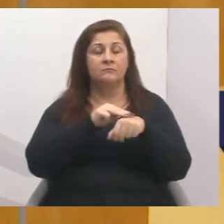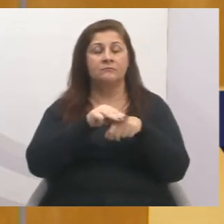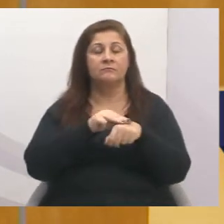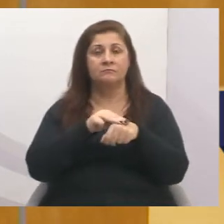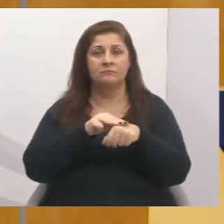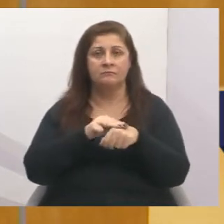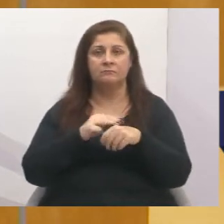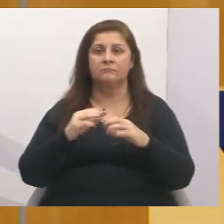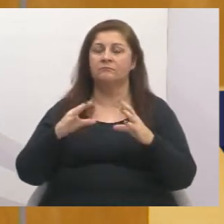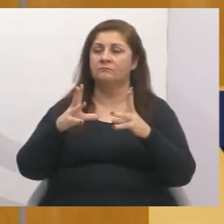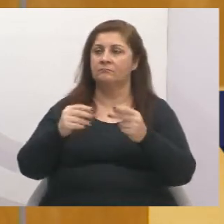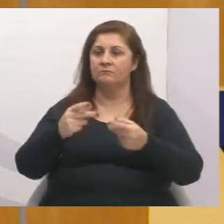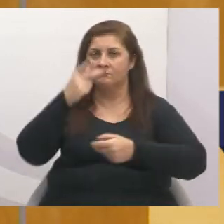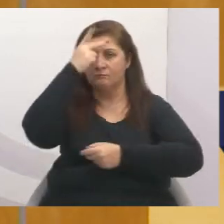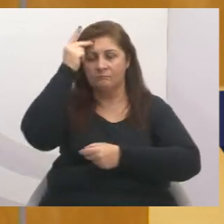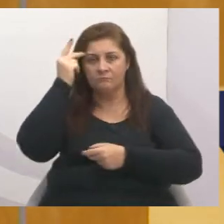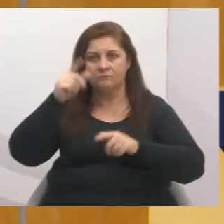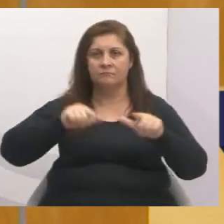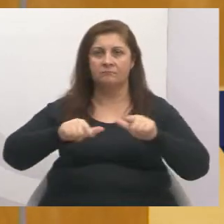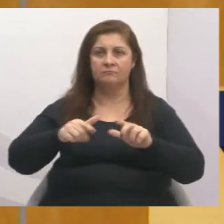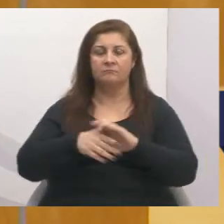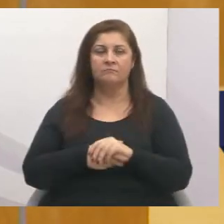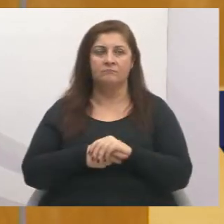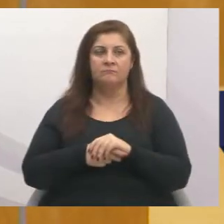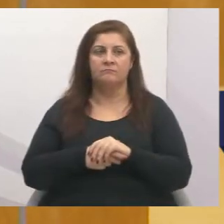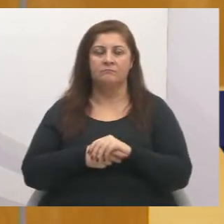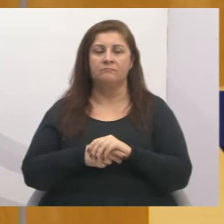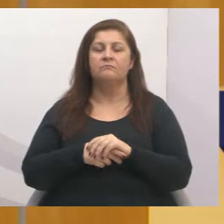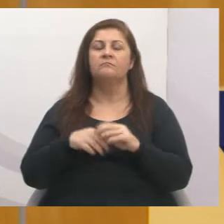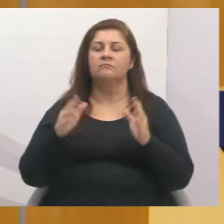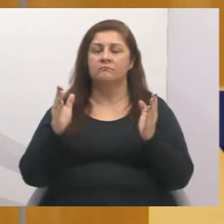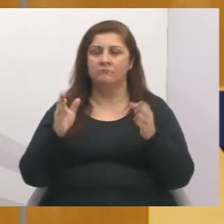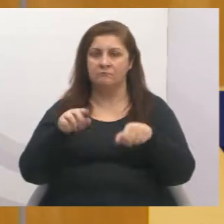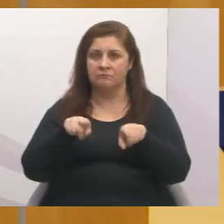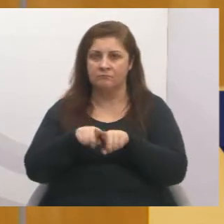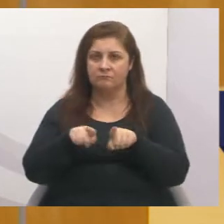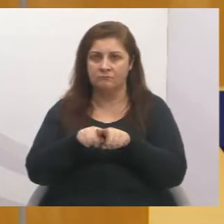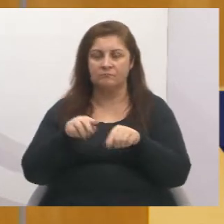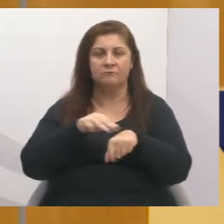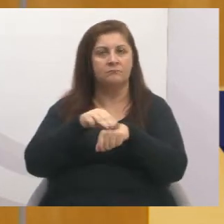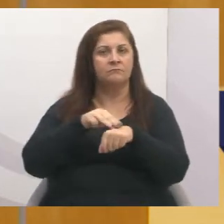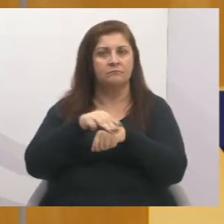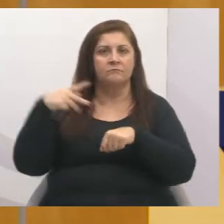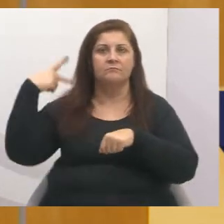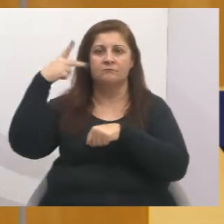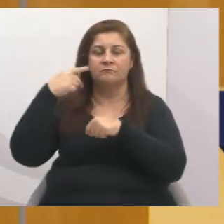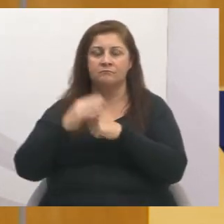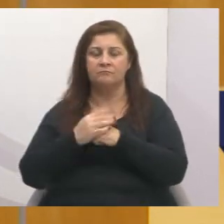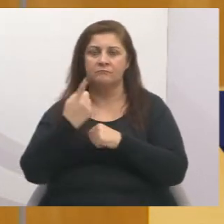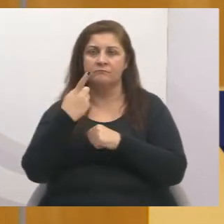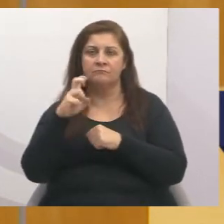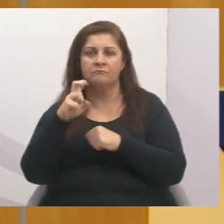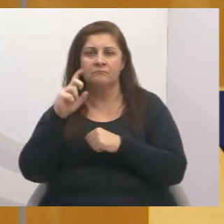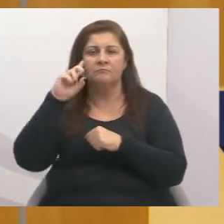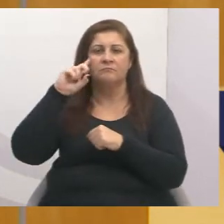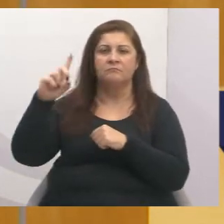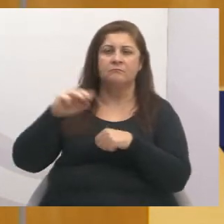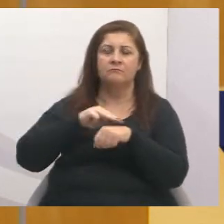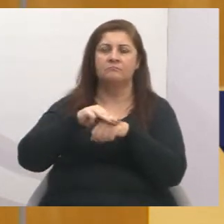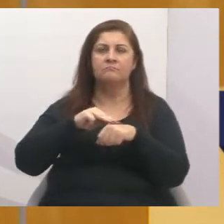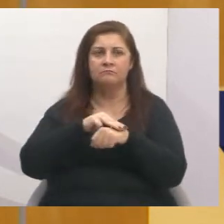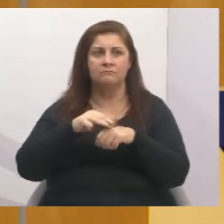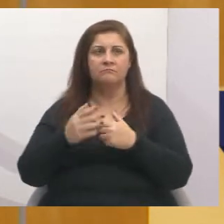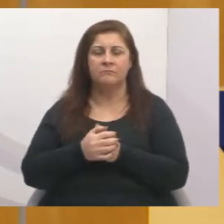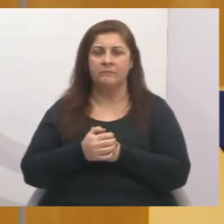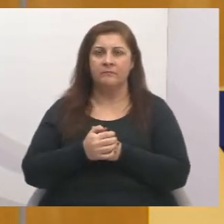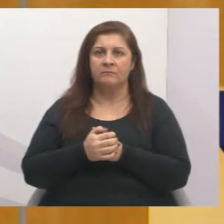os trabalhadores, ouvimos todos os vereadores que durante esses últimos 15 dias se debruçaram durante